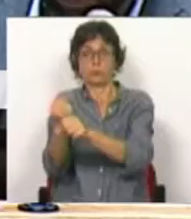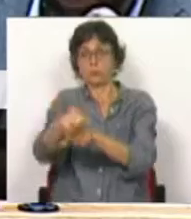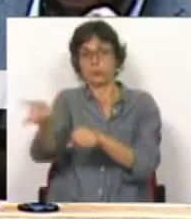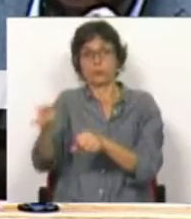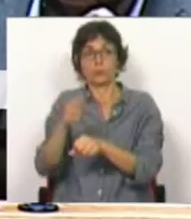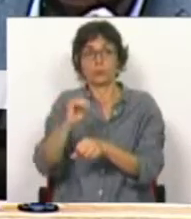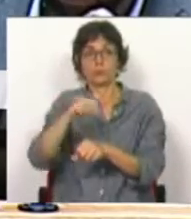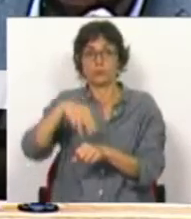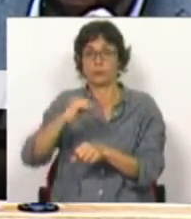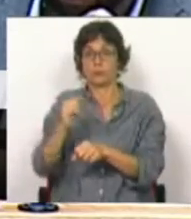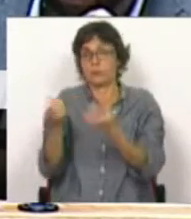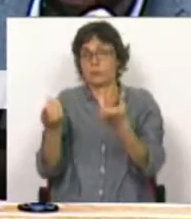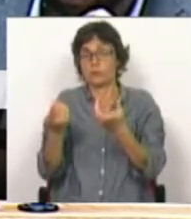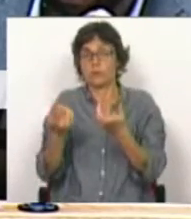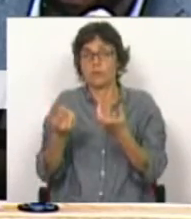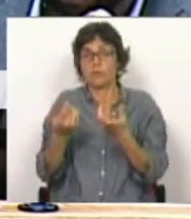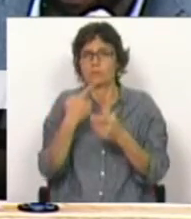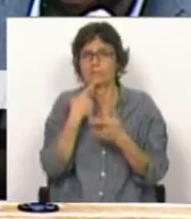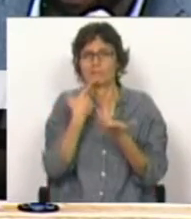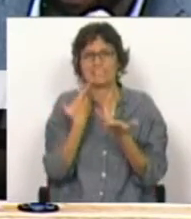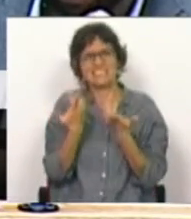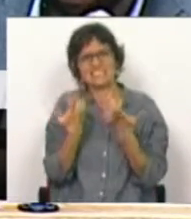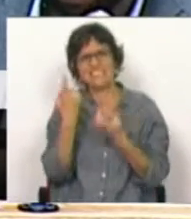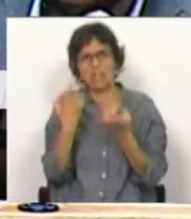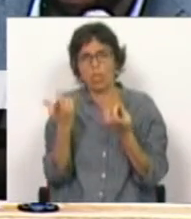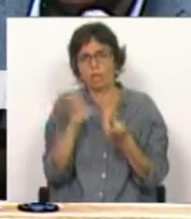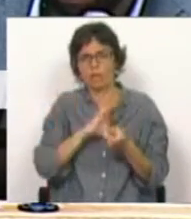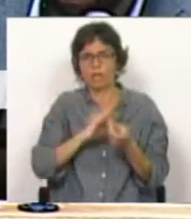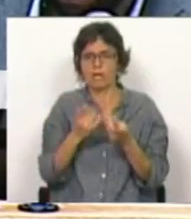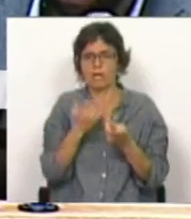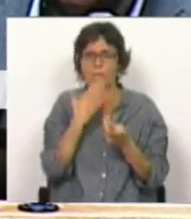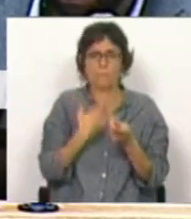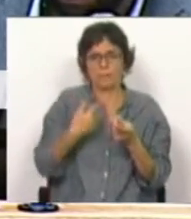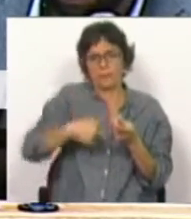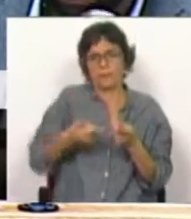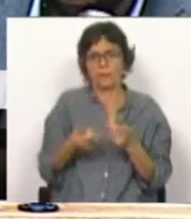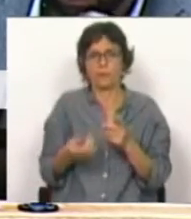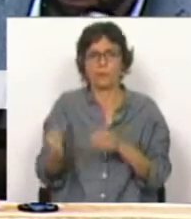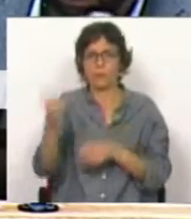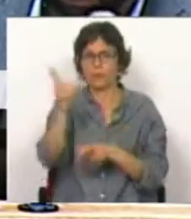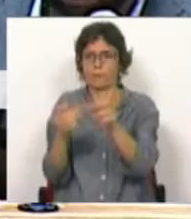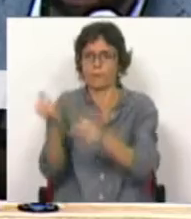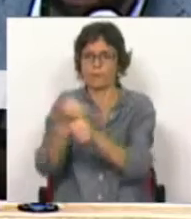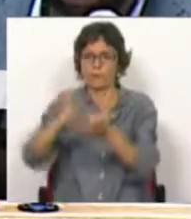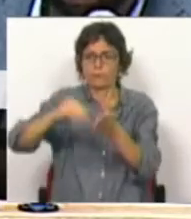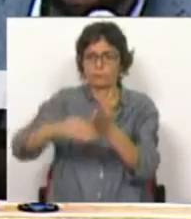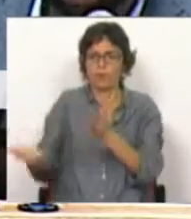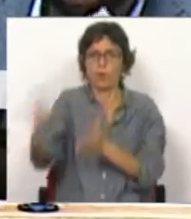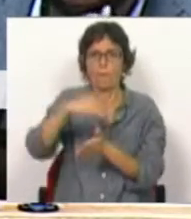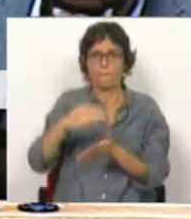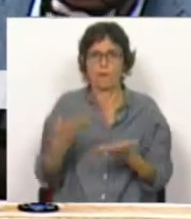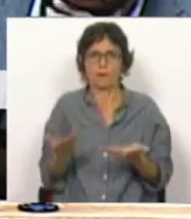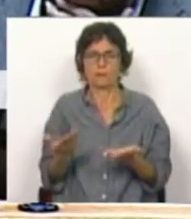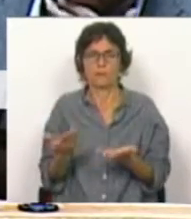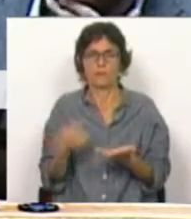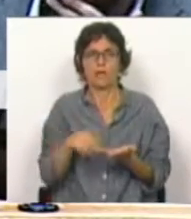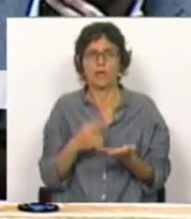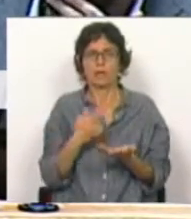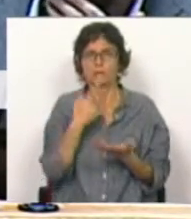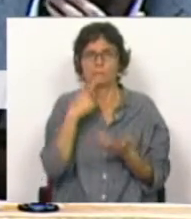bocado estranho ao CDS-PP vir agora dizer que queria mais trabalhadores. E, portanto, o que é que propõe aqui? É preciso